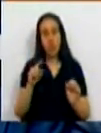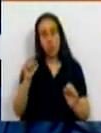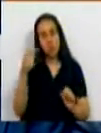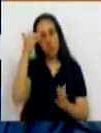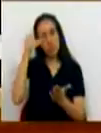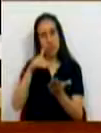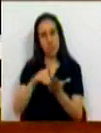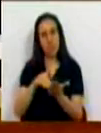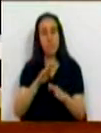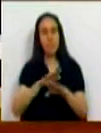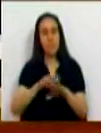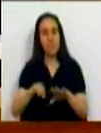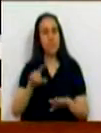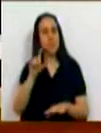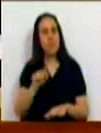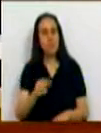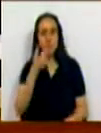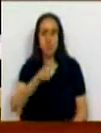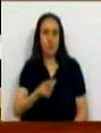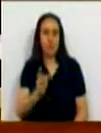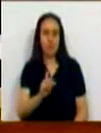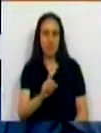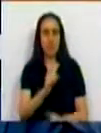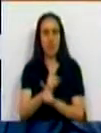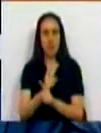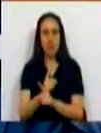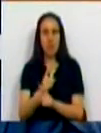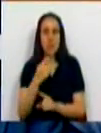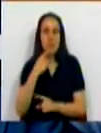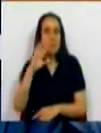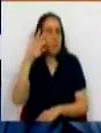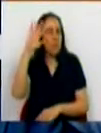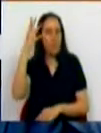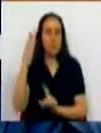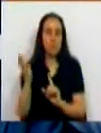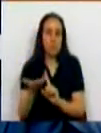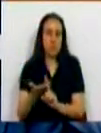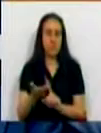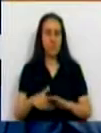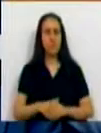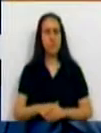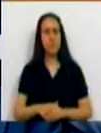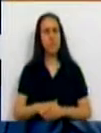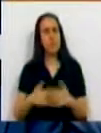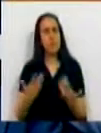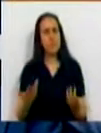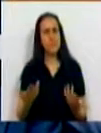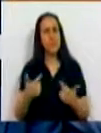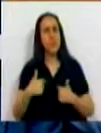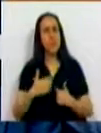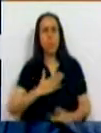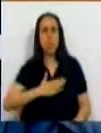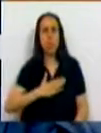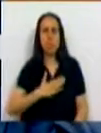resultado. E por isso é que é também injusto a referência a qualquer tipo de sanções. Agora, eu não